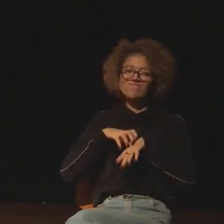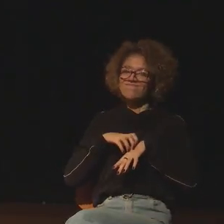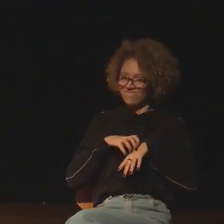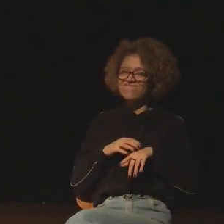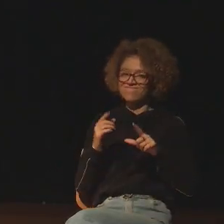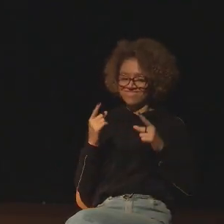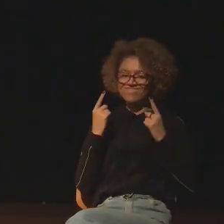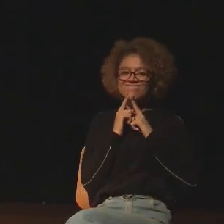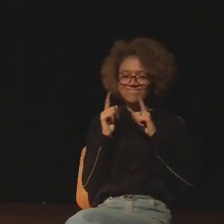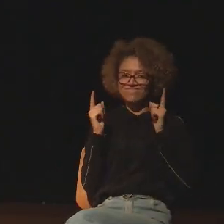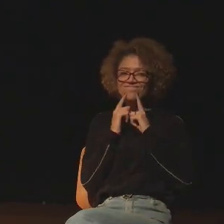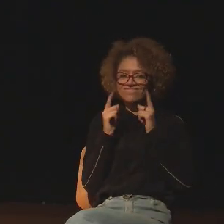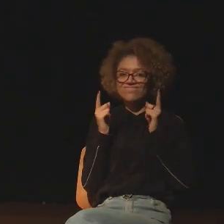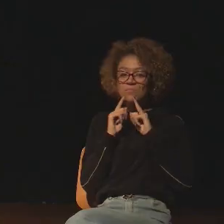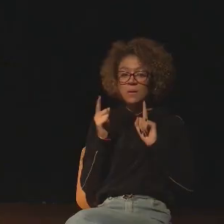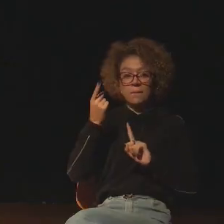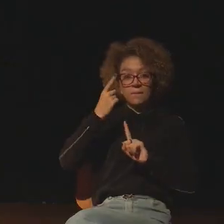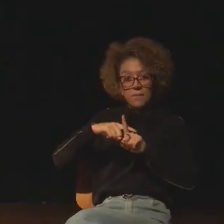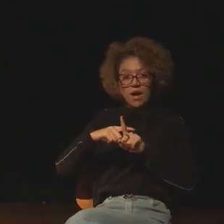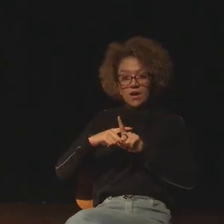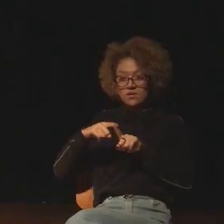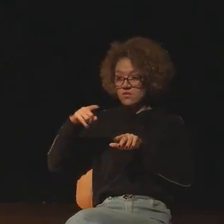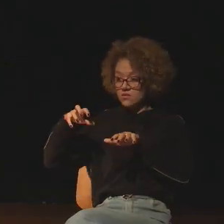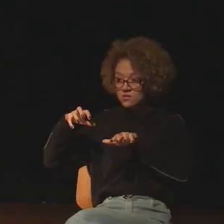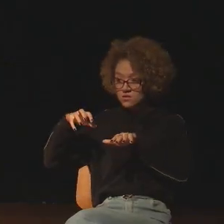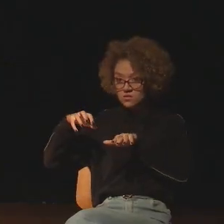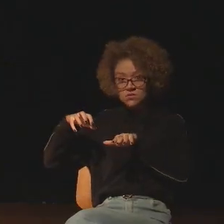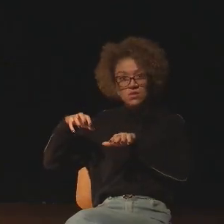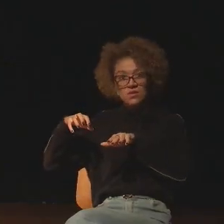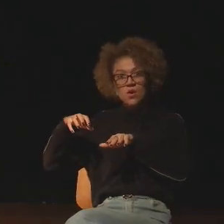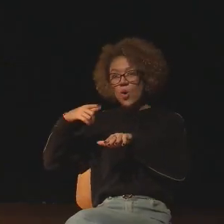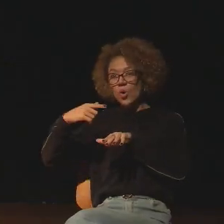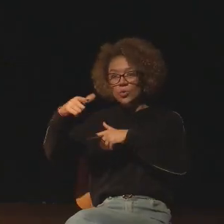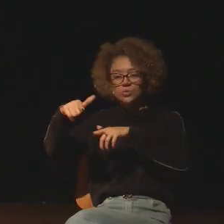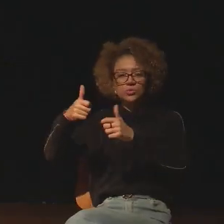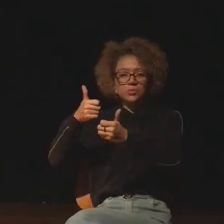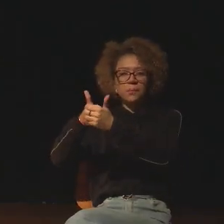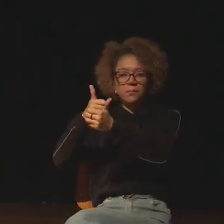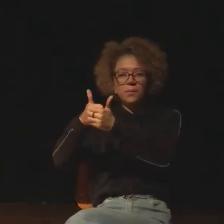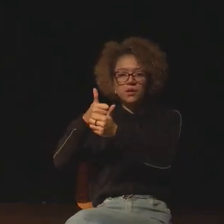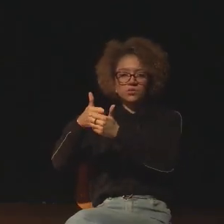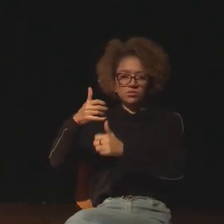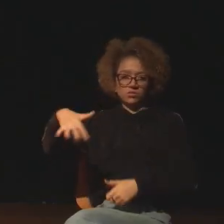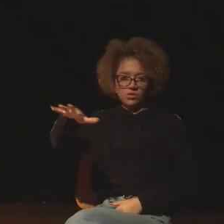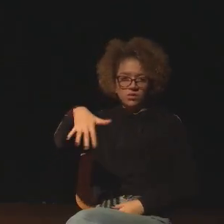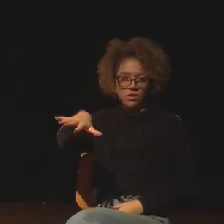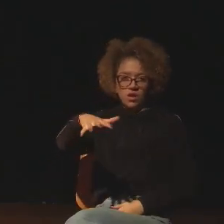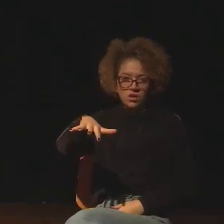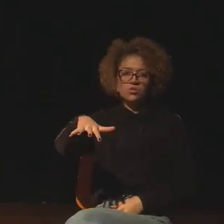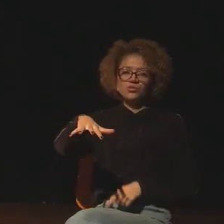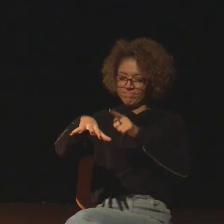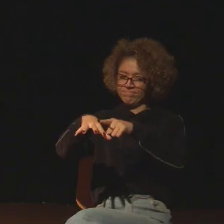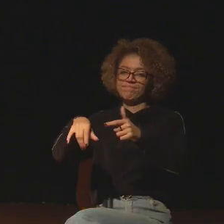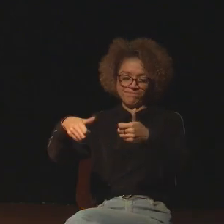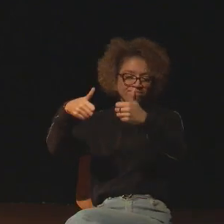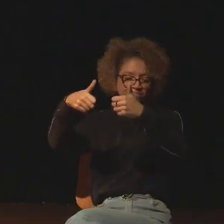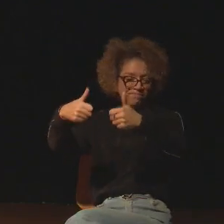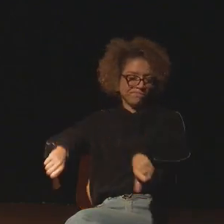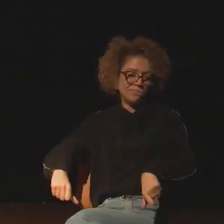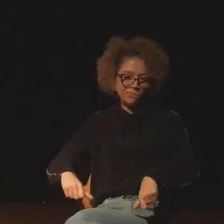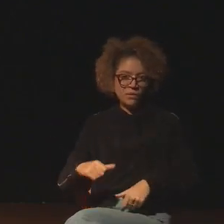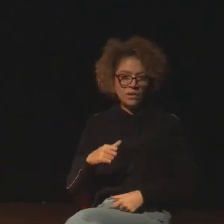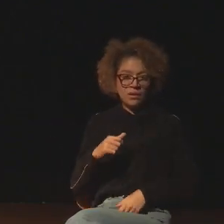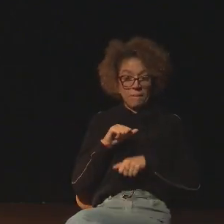outras áreas adjacentes às cercanias do museu foi realizada. Eu falo aqui como alguém que utilizou antes do período